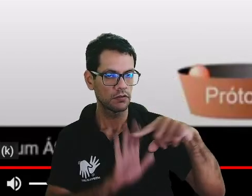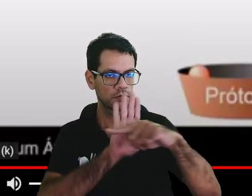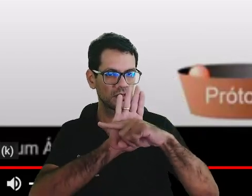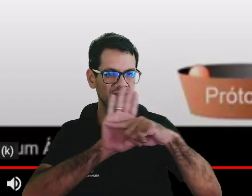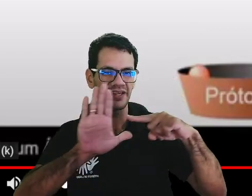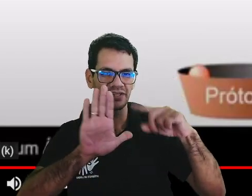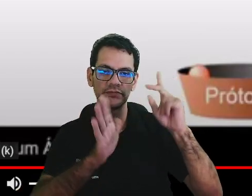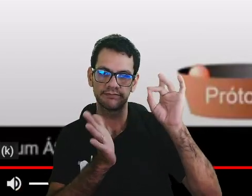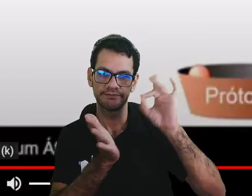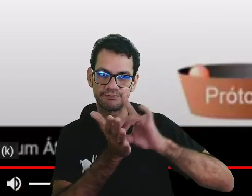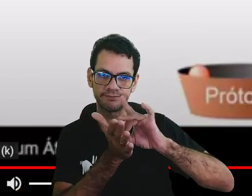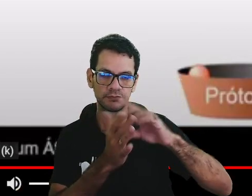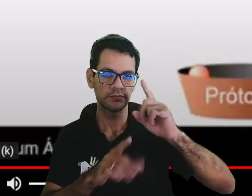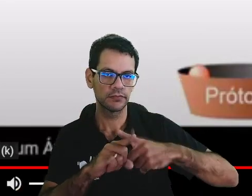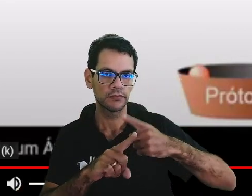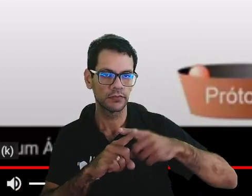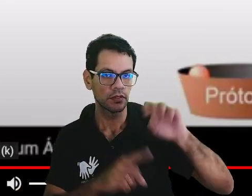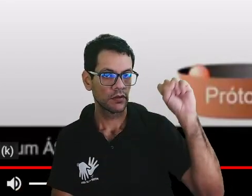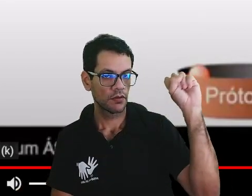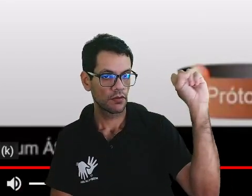ter 9